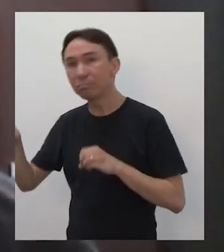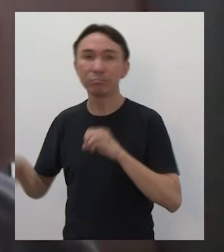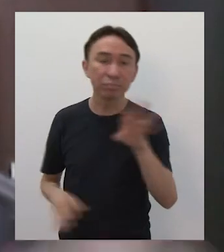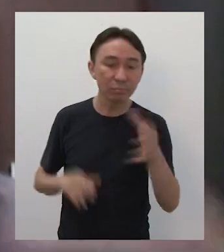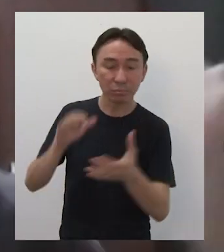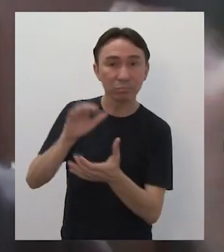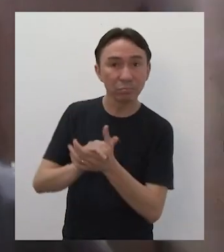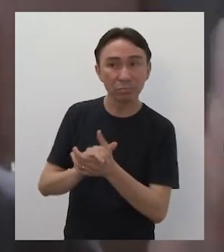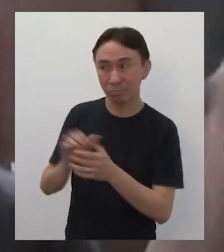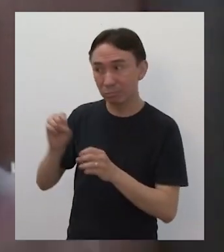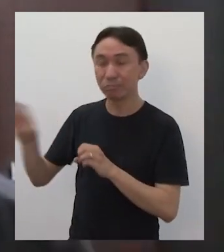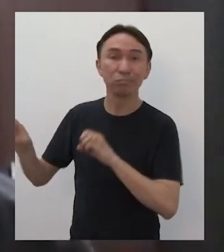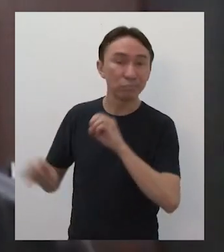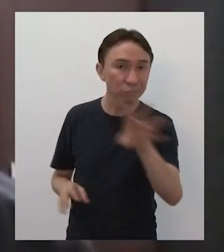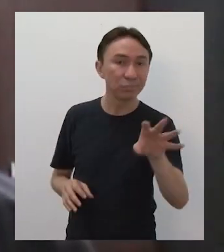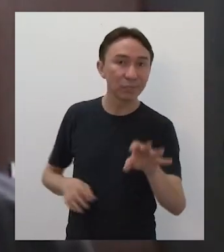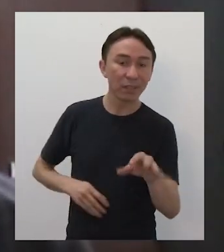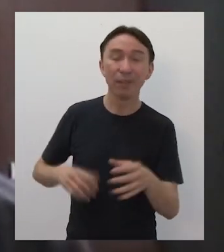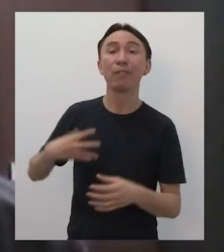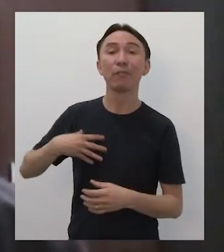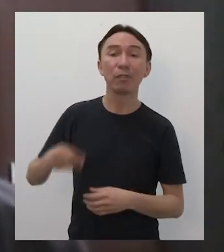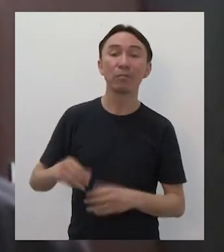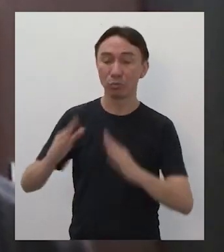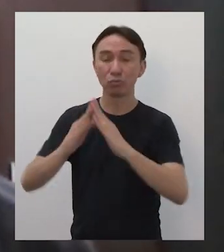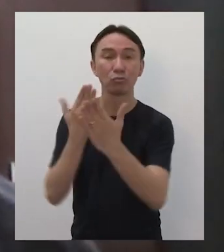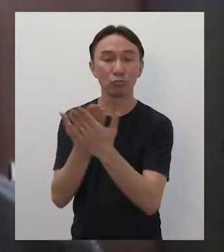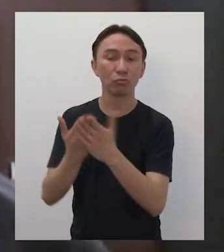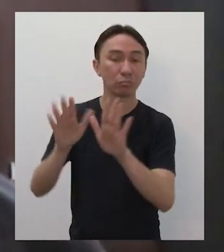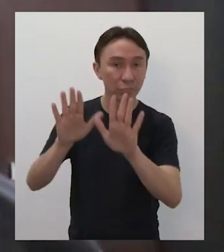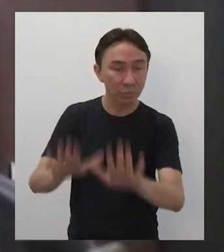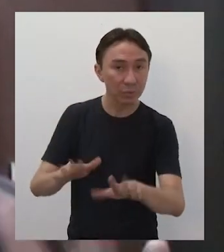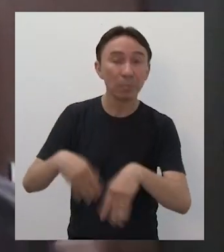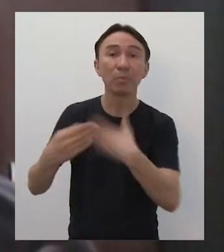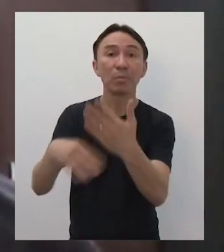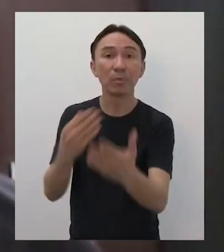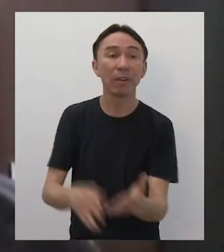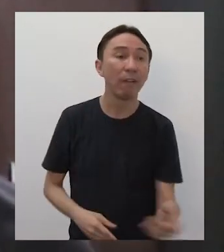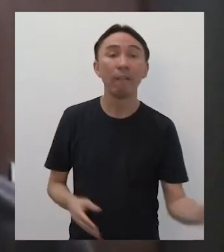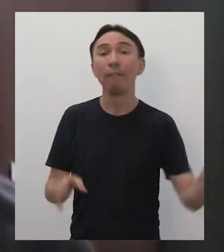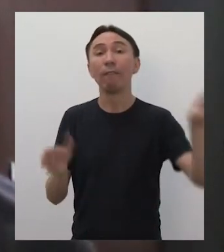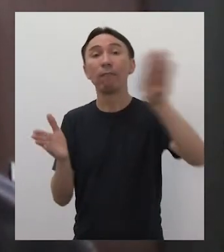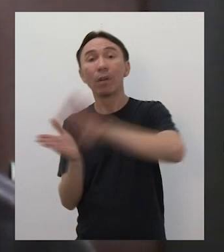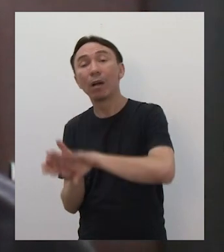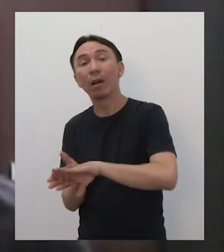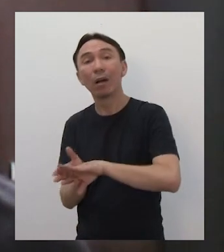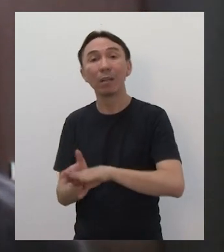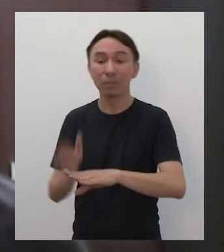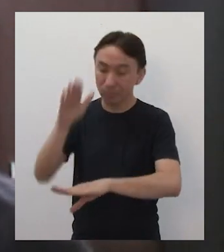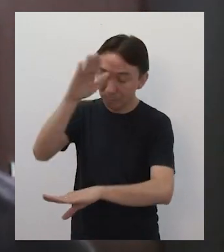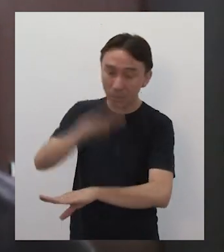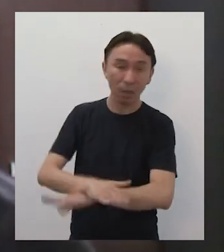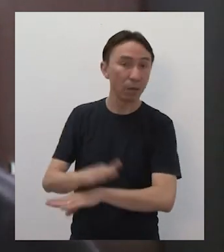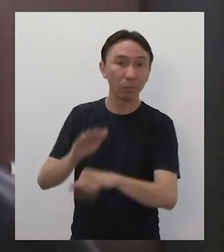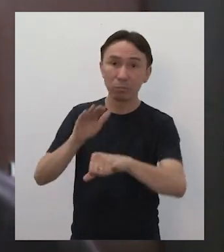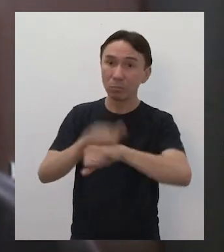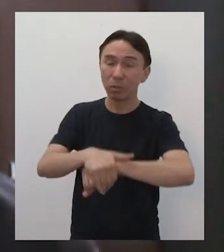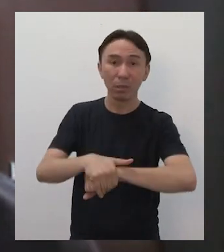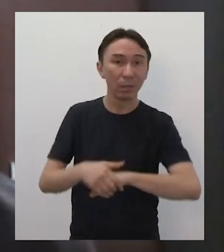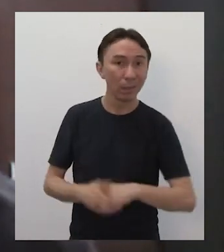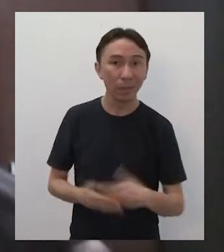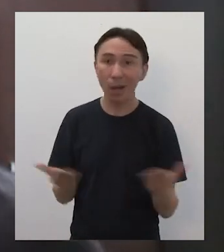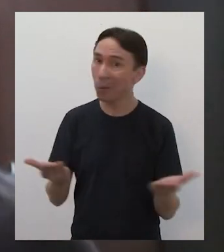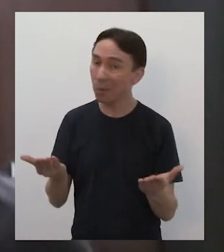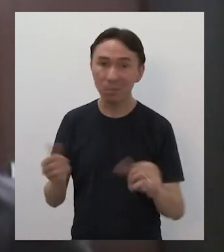e só se via no final da tarde. Hoje não. Todo mundo está junto e teve que aprender, teve que dar essa abertura ao